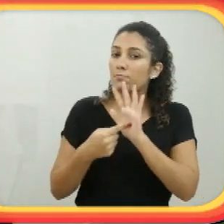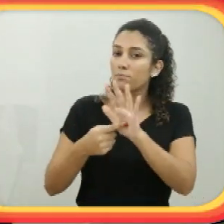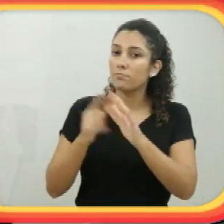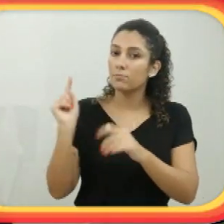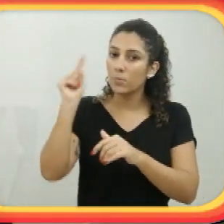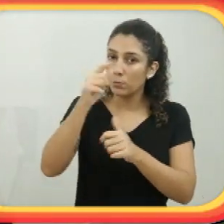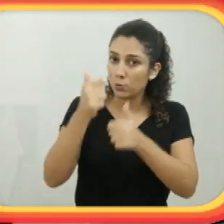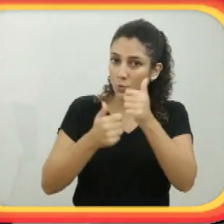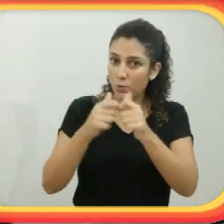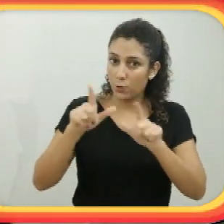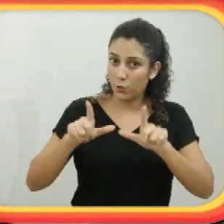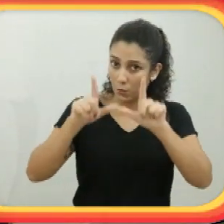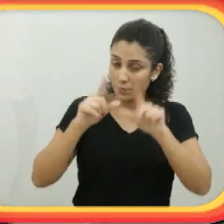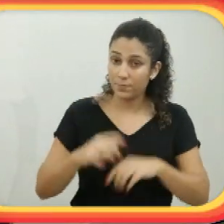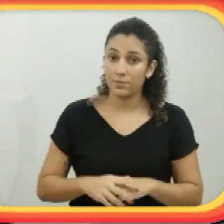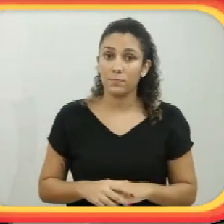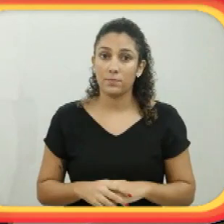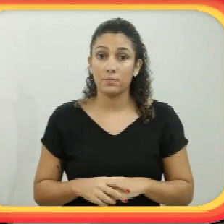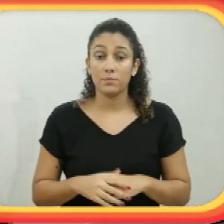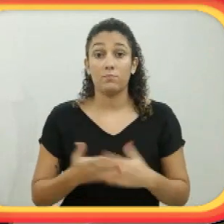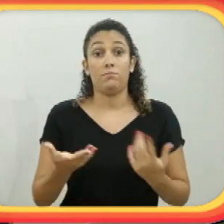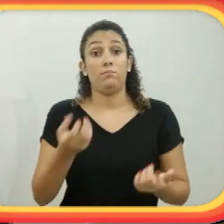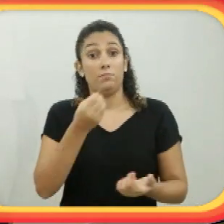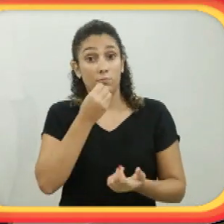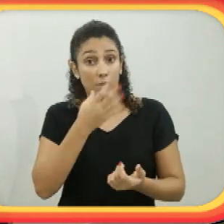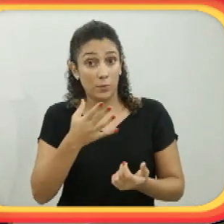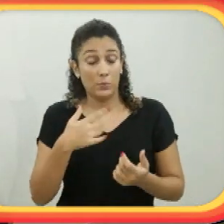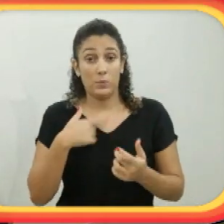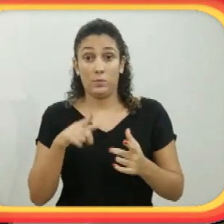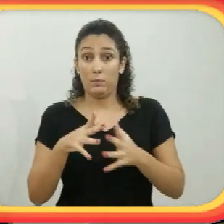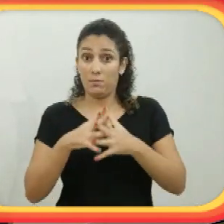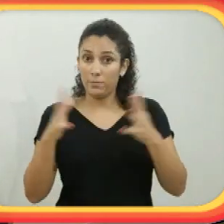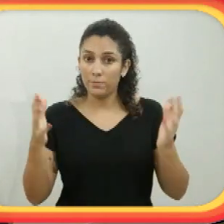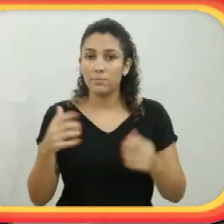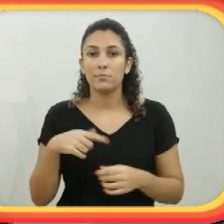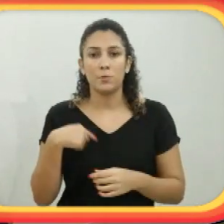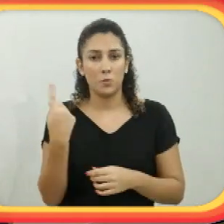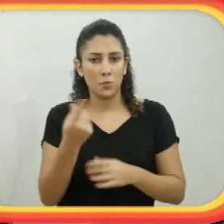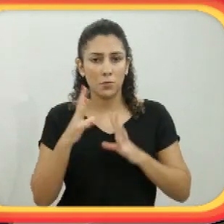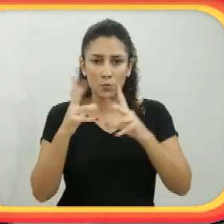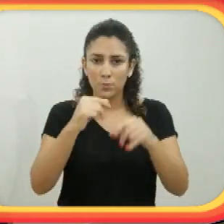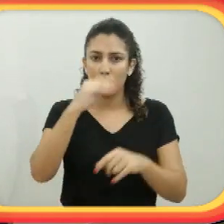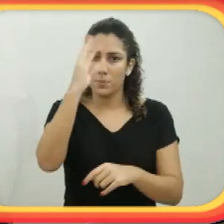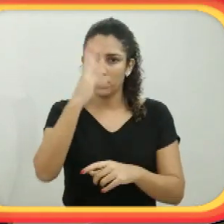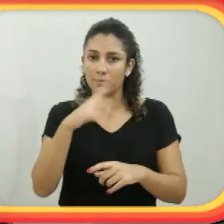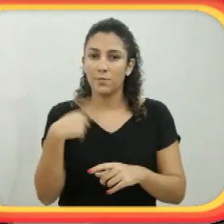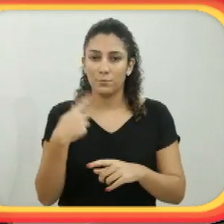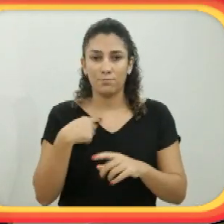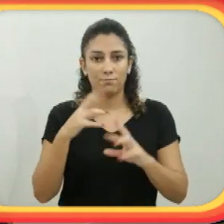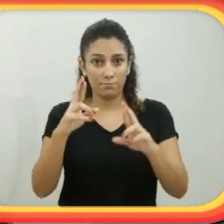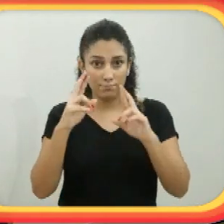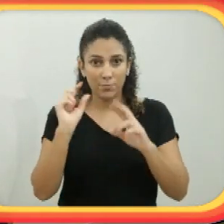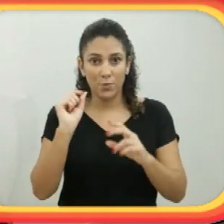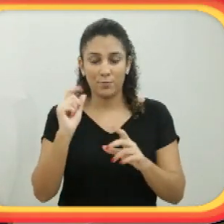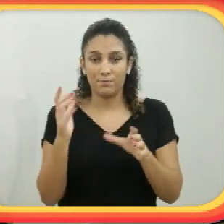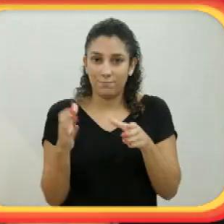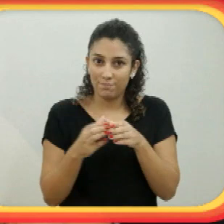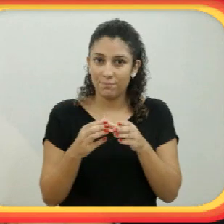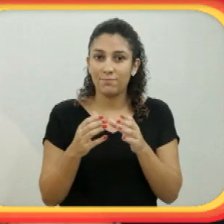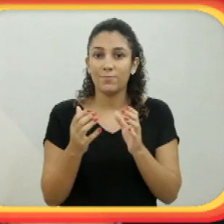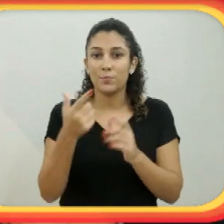os Jogos de Tóquio? Bom, é muito grande, acho que de todos os brasileiros, né? A gente espera aí com uma comitiva de 230